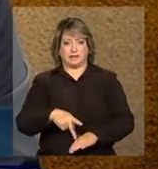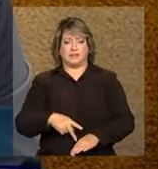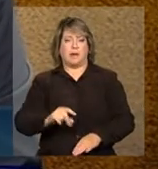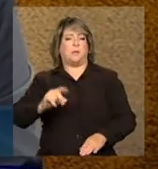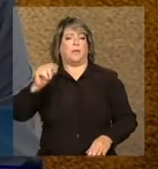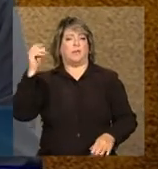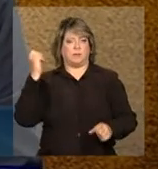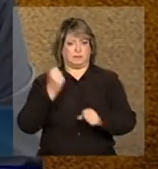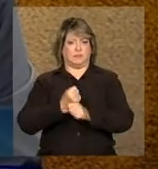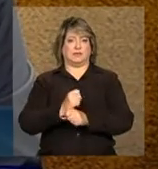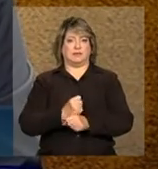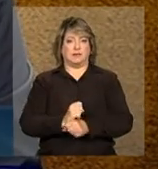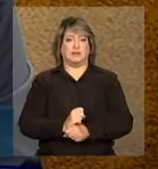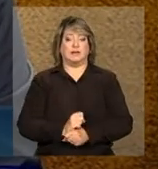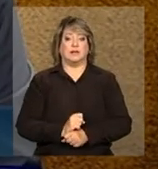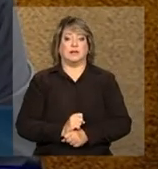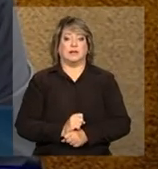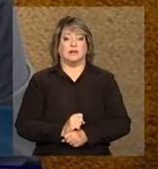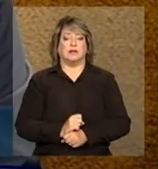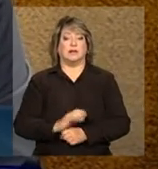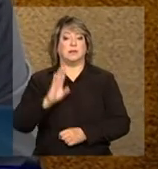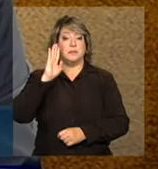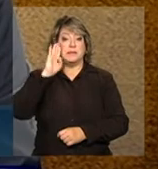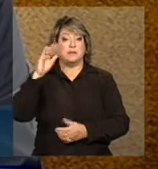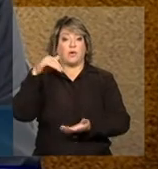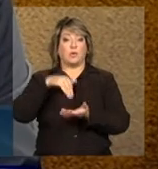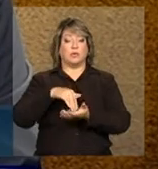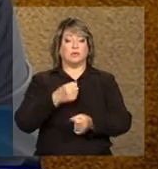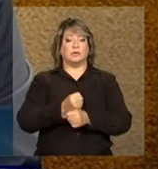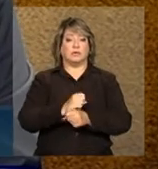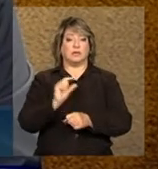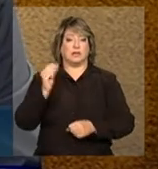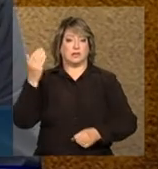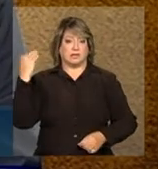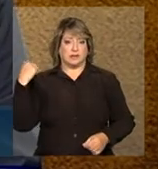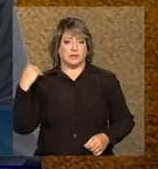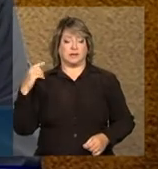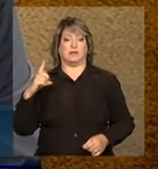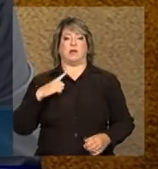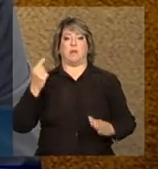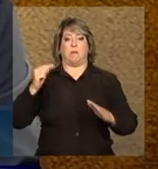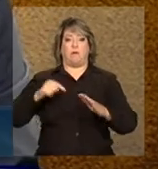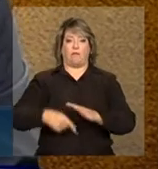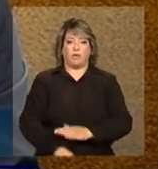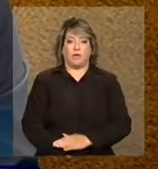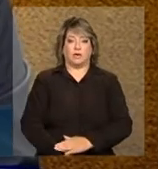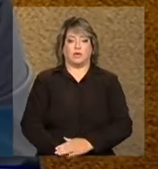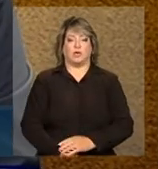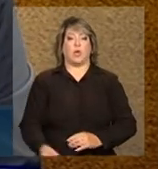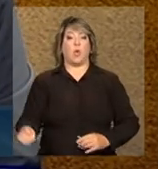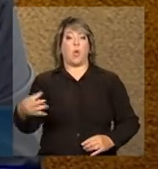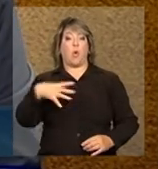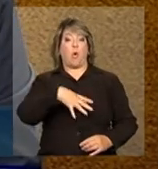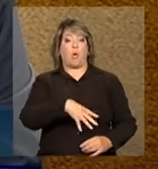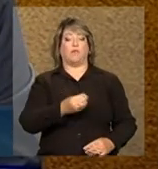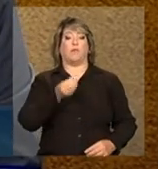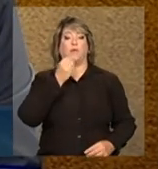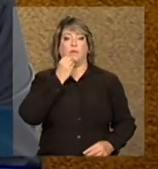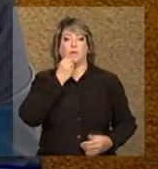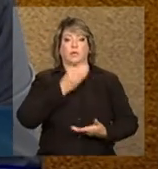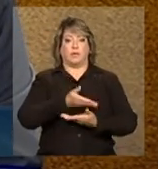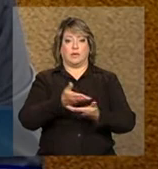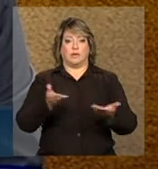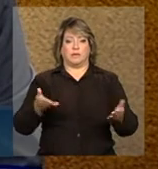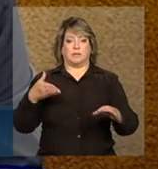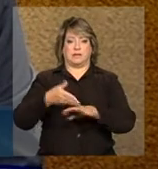décadas, particularmente nos últimos anos, vem se intensificando com novos espaços de participação